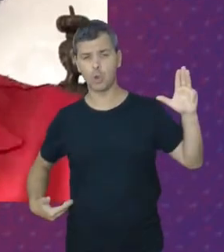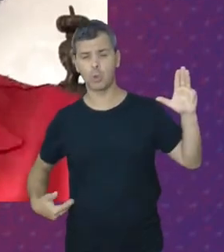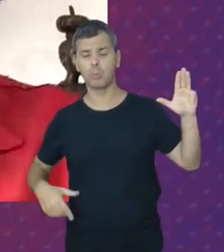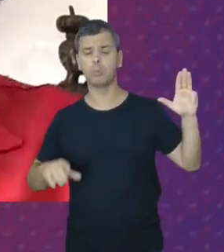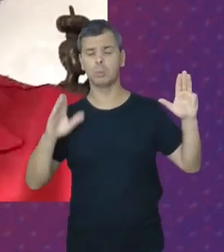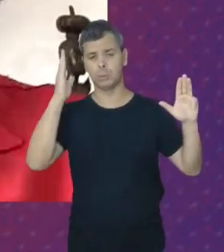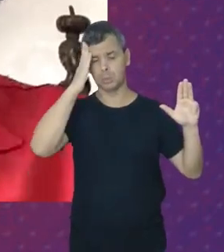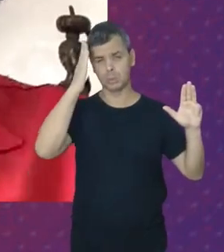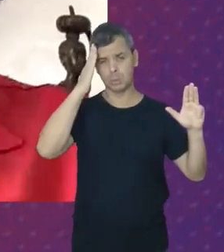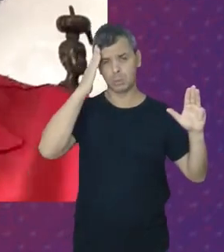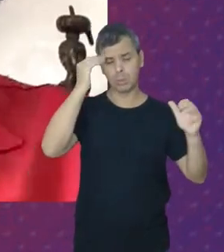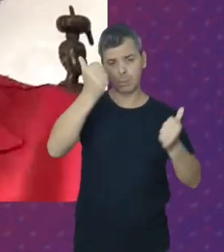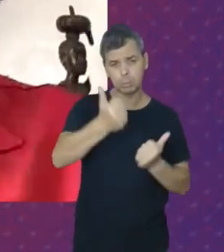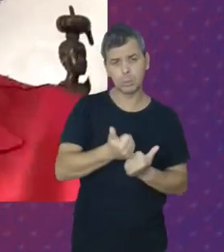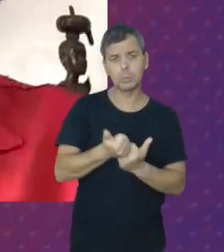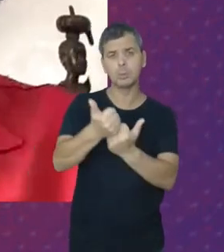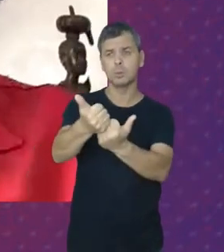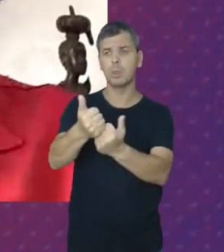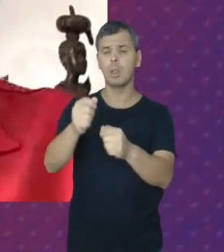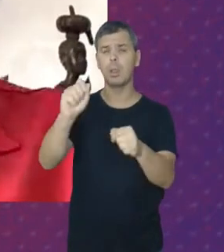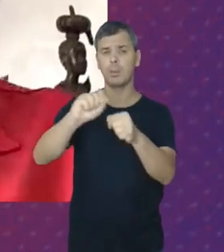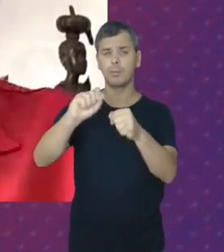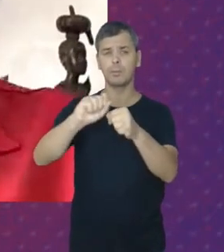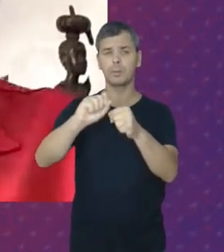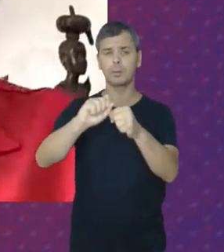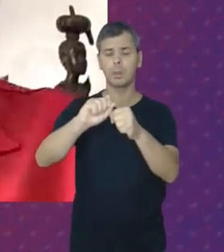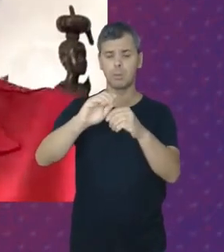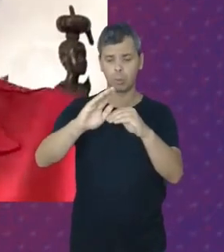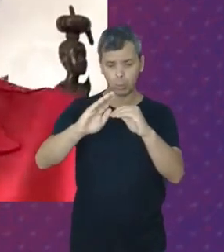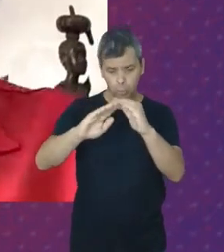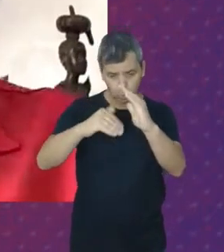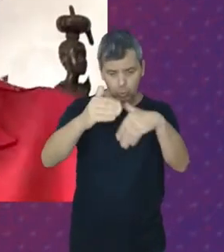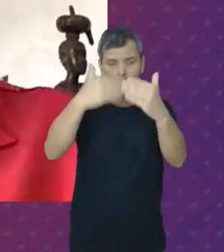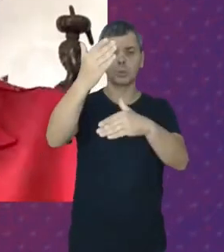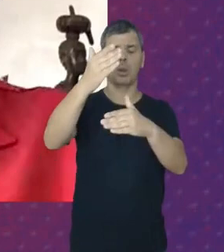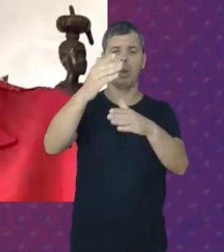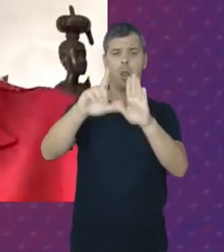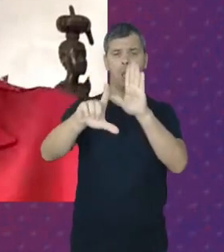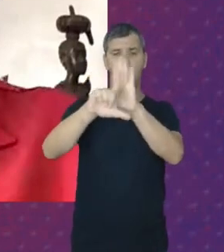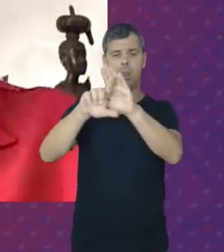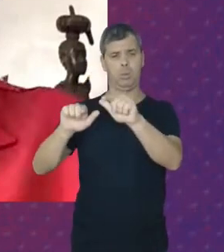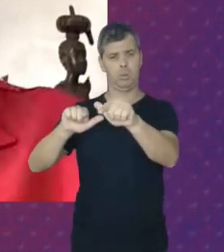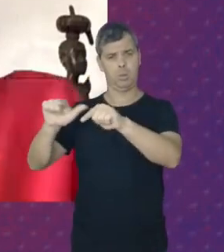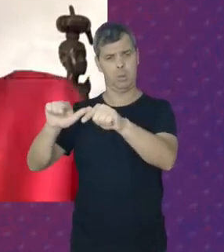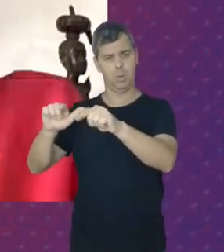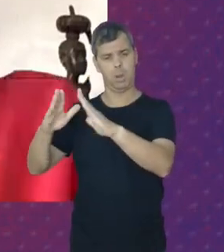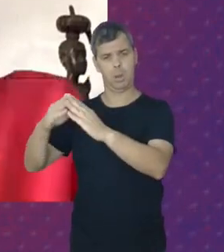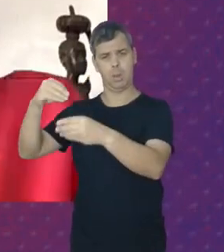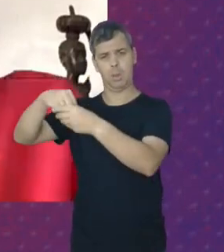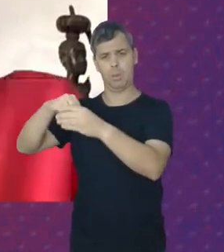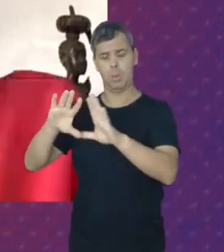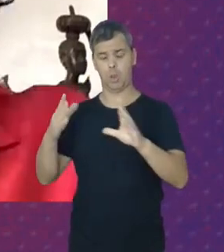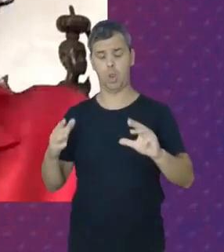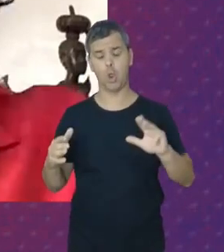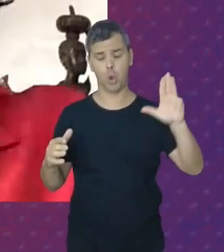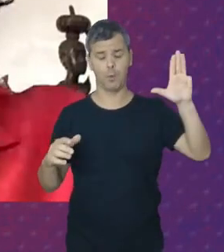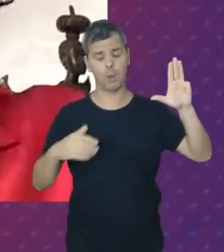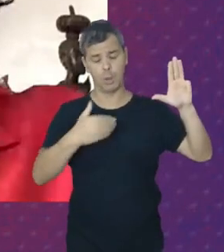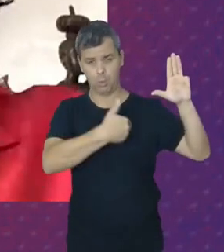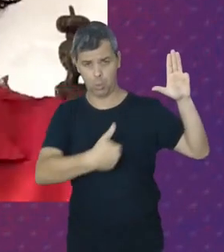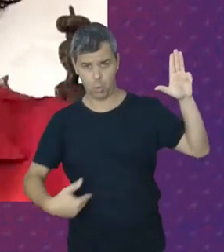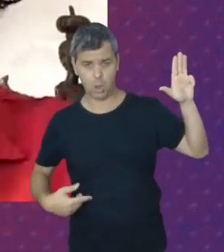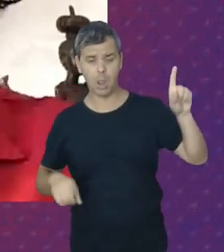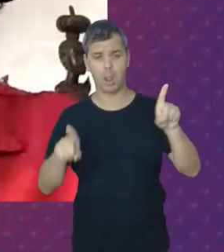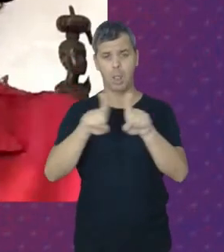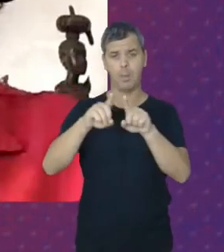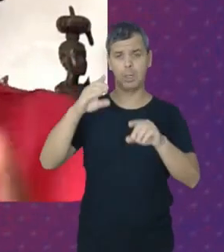Que teremos O apoio Para fazer Avançar Porque Tanto no governo Do Lula Quanto no governo De Dilma